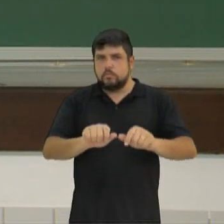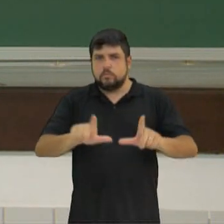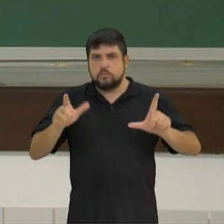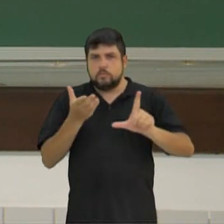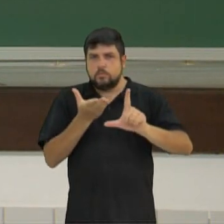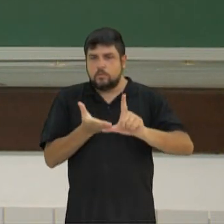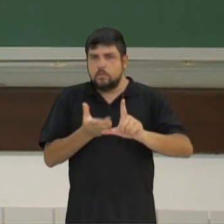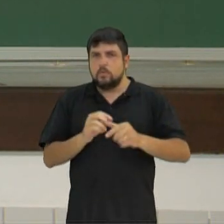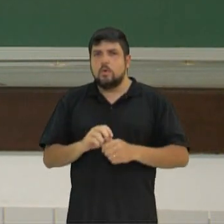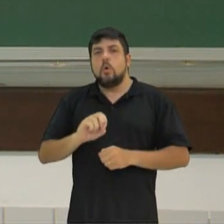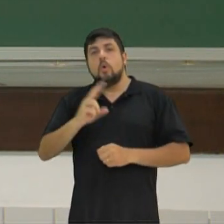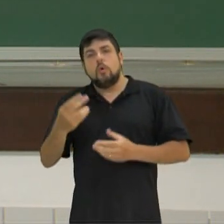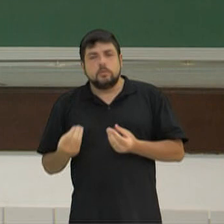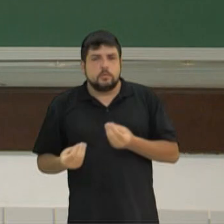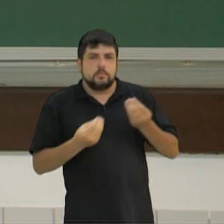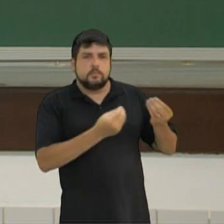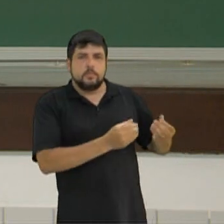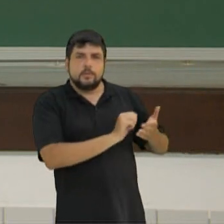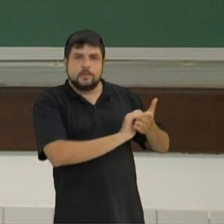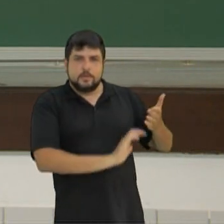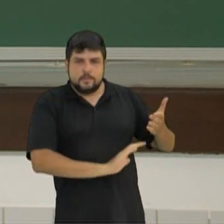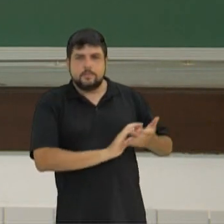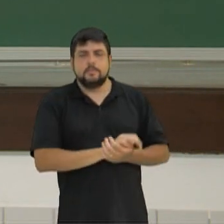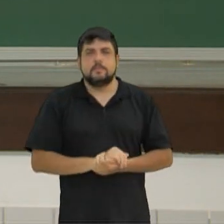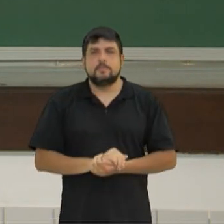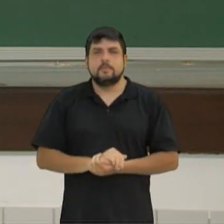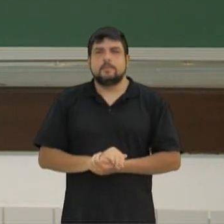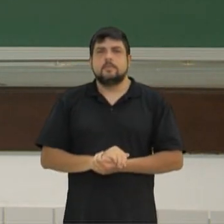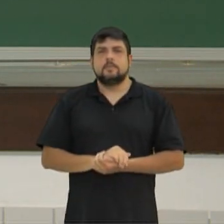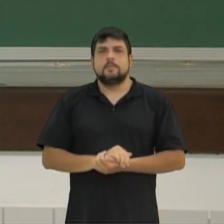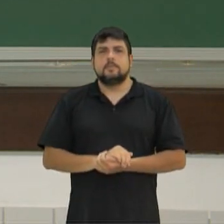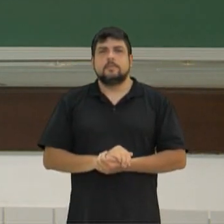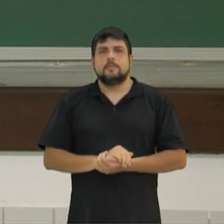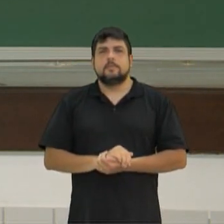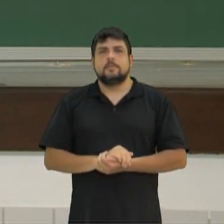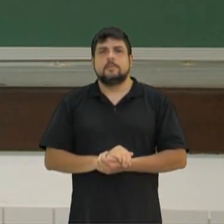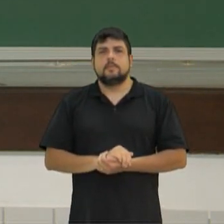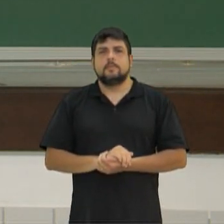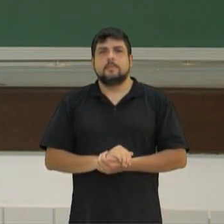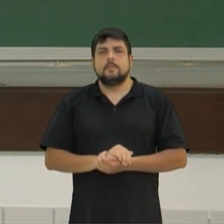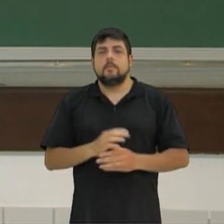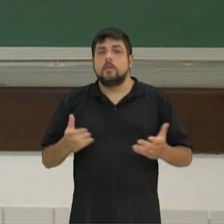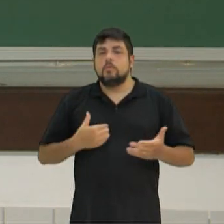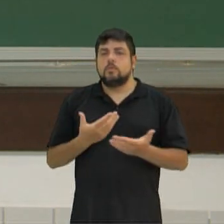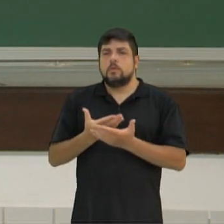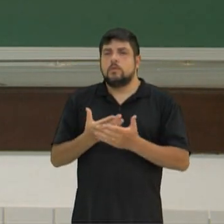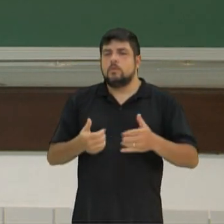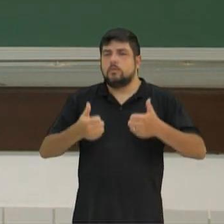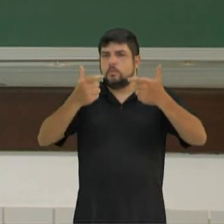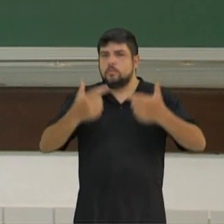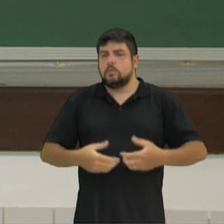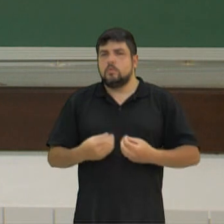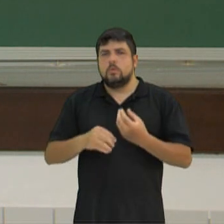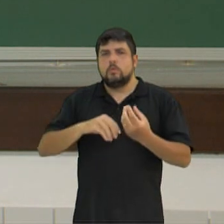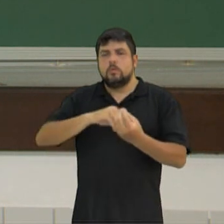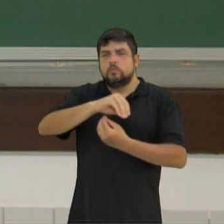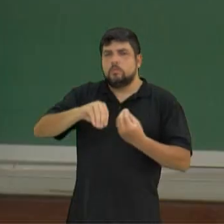Classroom ou entregue a atividade impressa na escola. Vamos começar? Então, na aula de hoje, vamos falar sobre reações